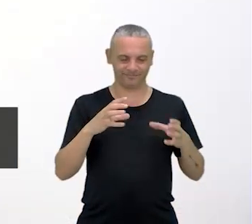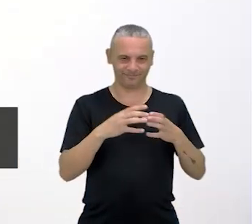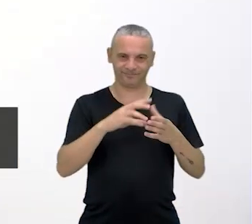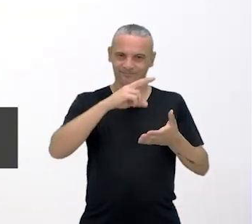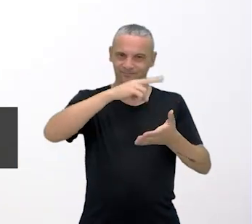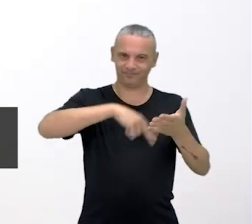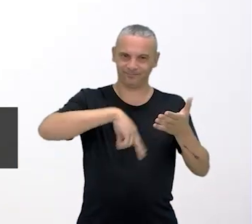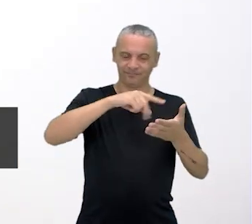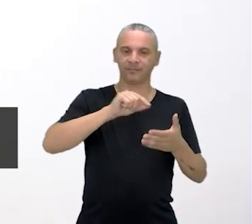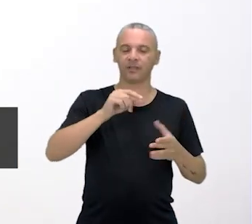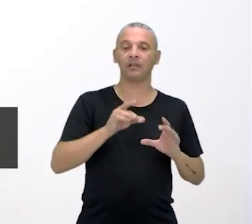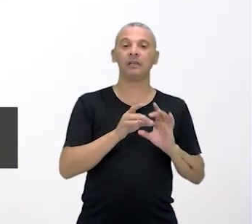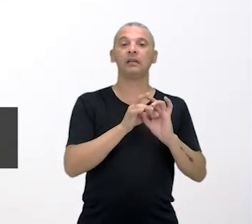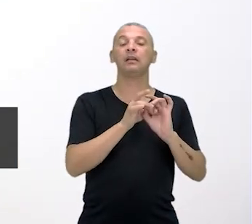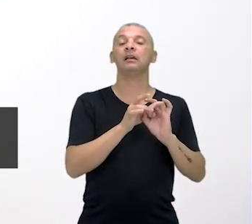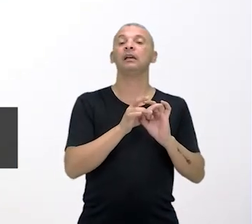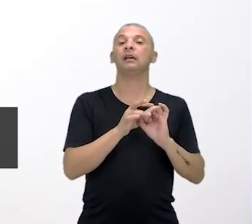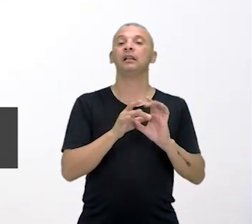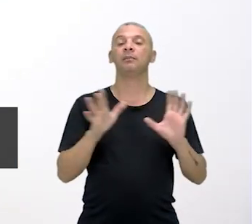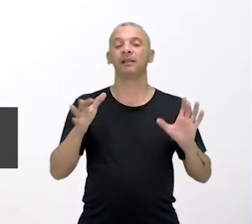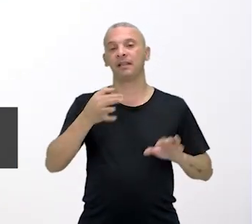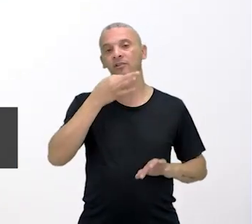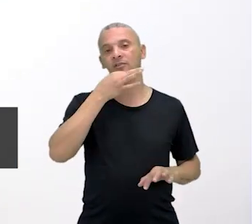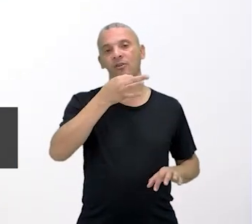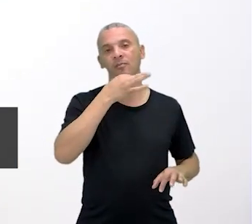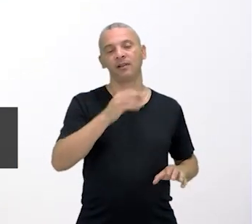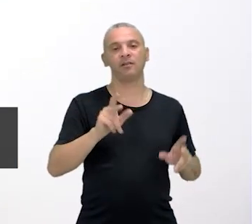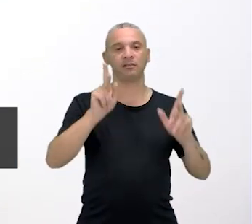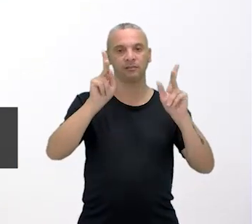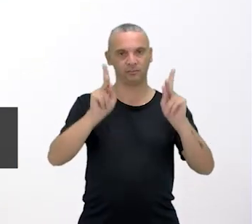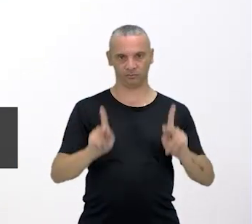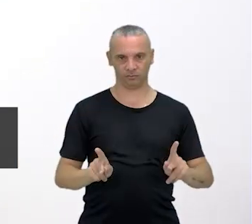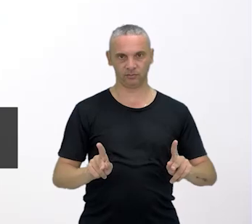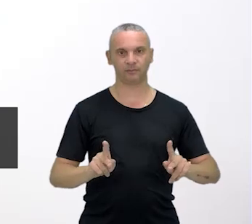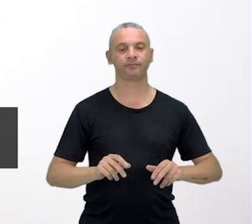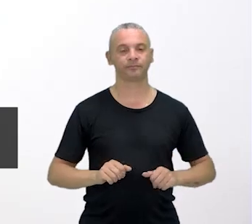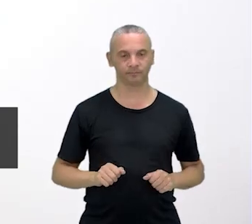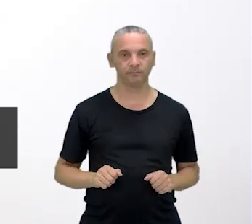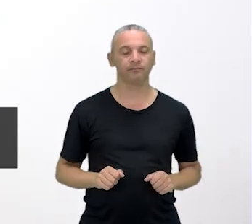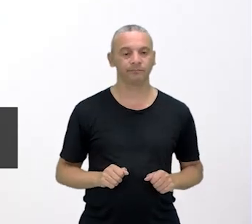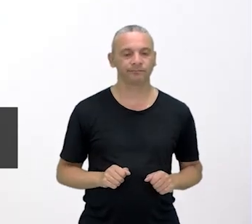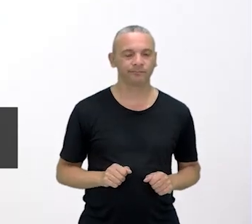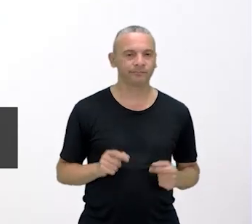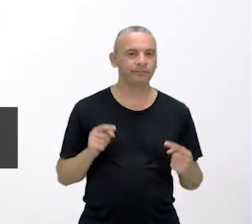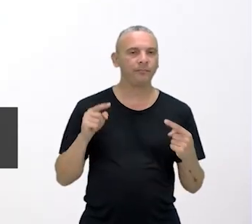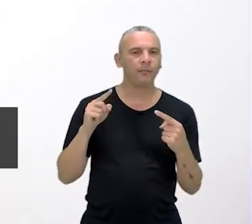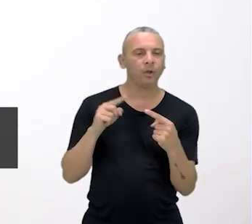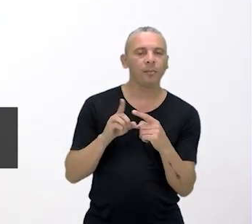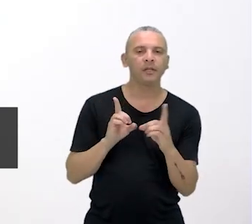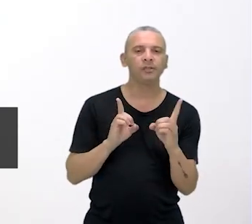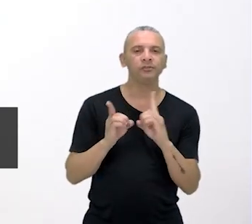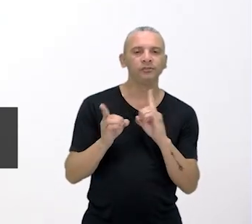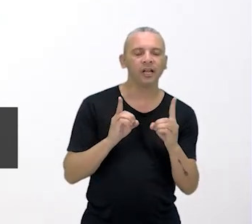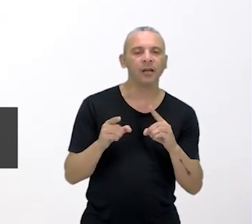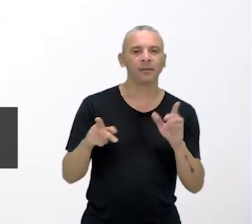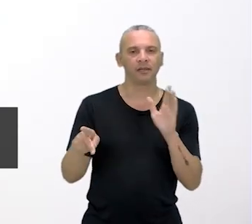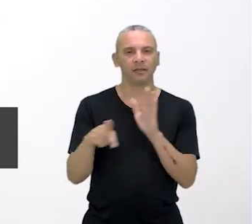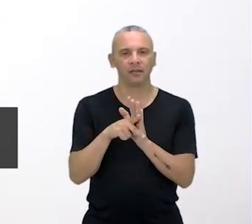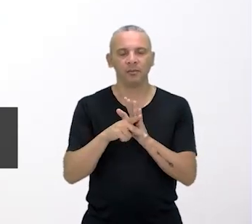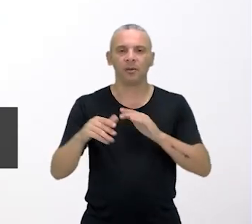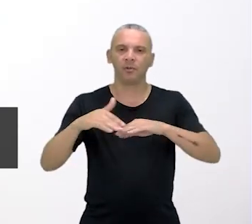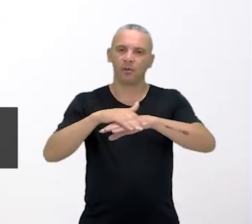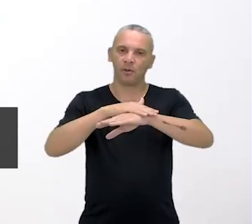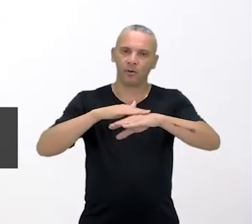é a liberdade, a diversidade das opiniões e dos pontos de vista, né? Então, dentro dessa dinâmica de discutirmos